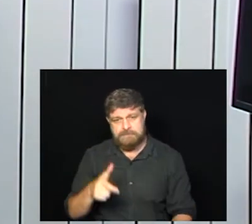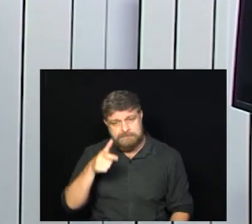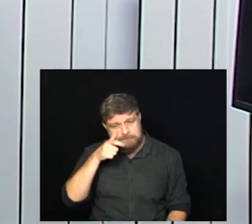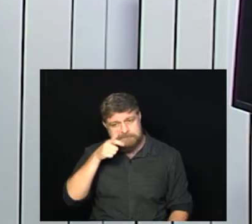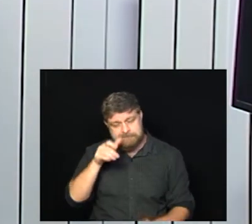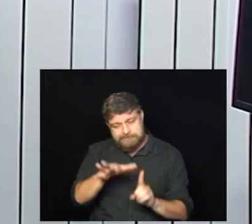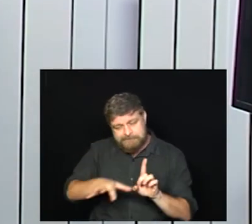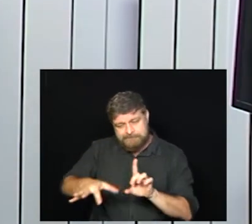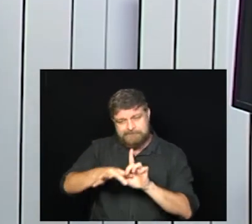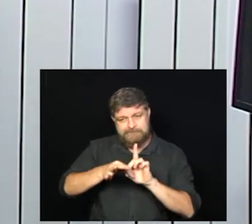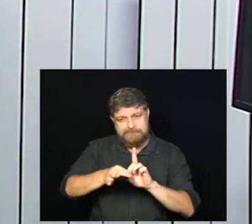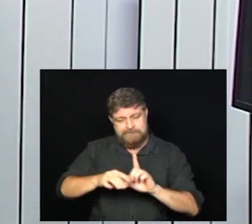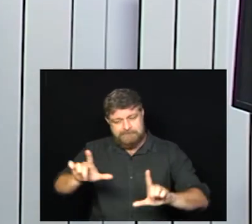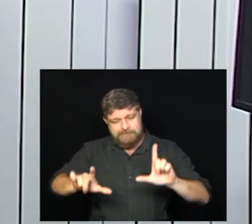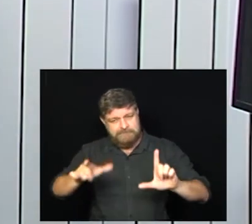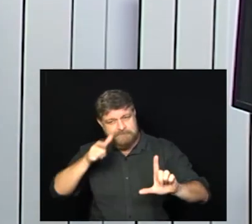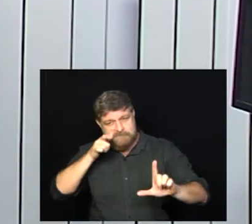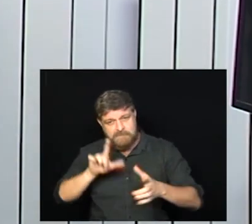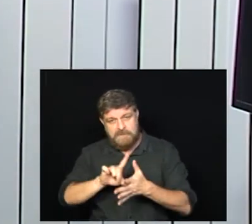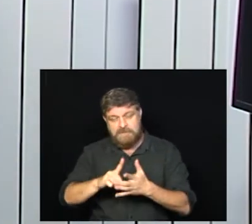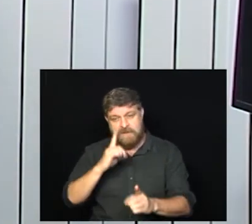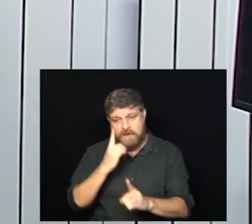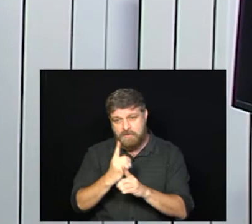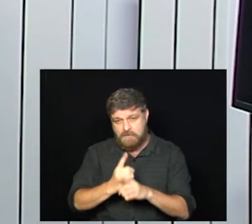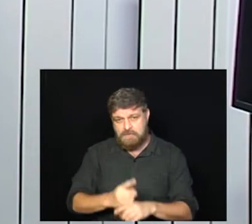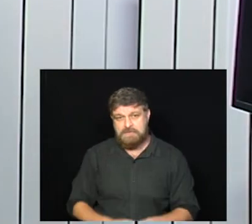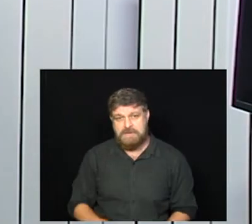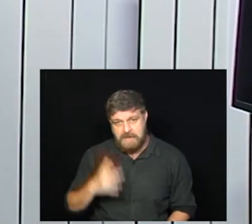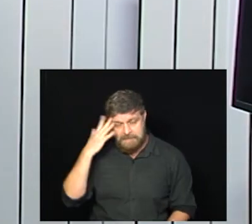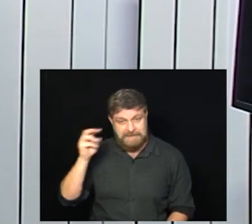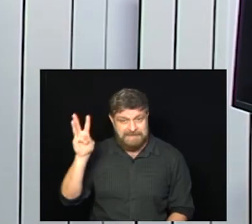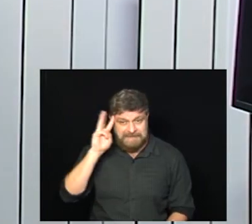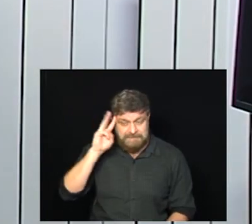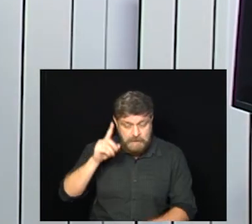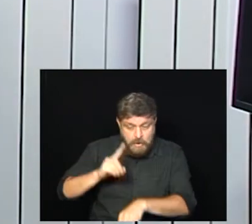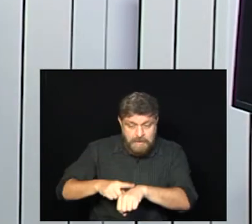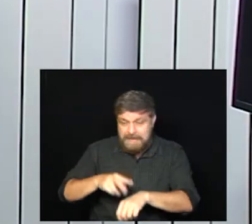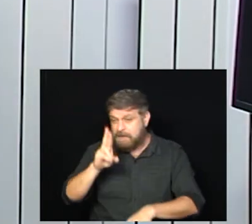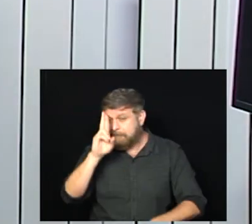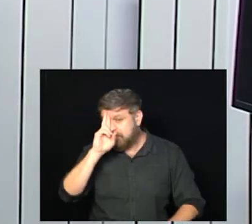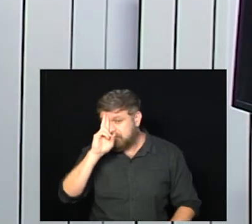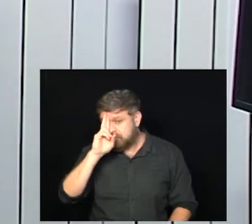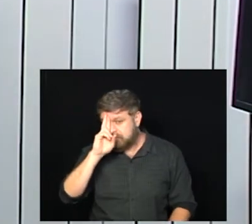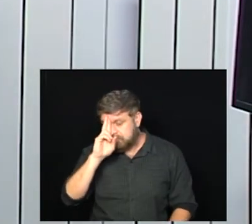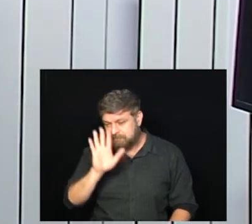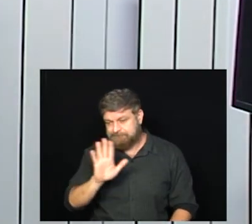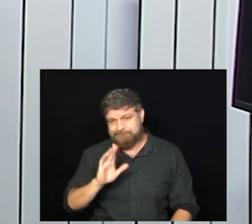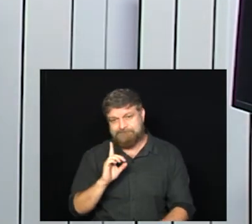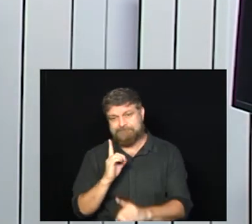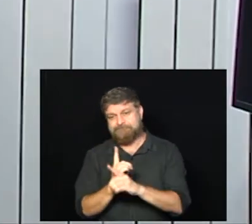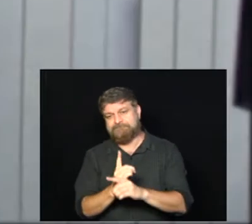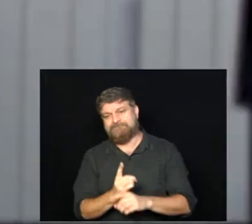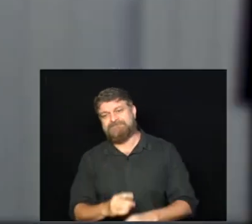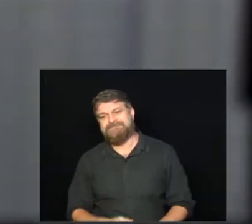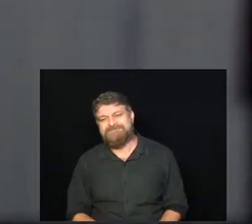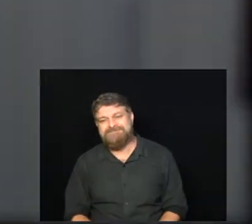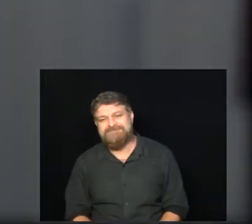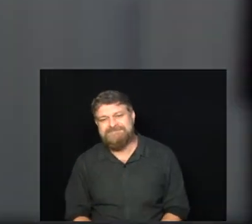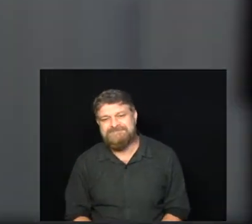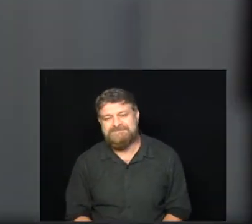sua audiência. Nos vemos amanhã, na terça-feira, a partir do meio-dia. Até lá. Tchau, tchau.